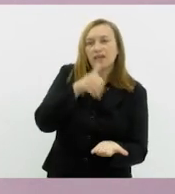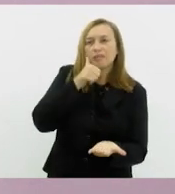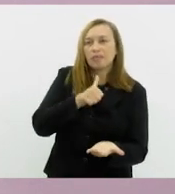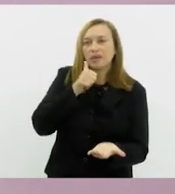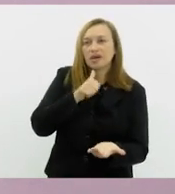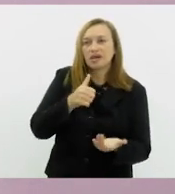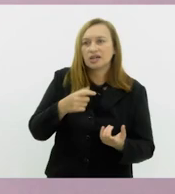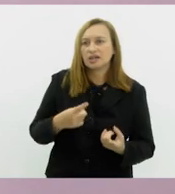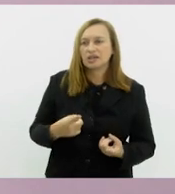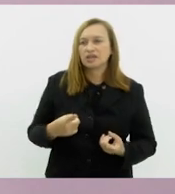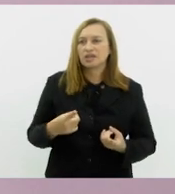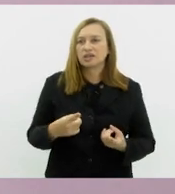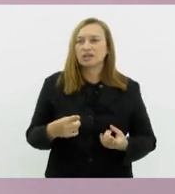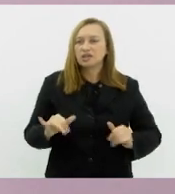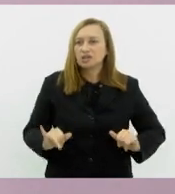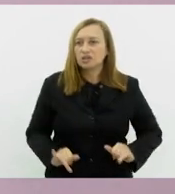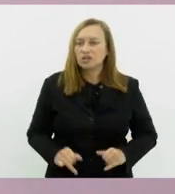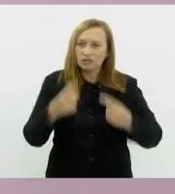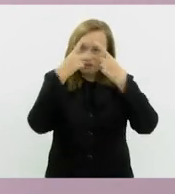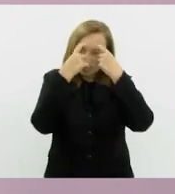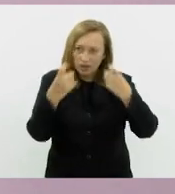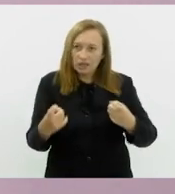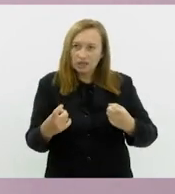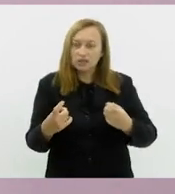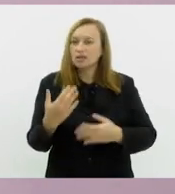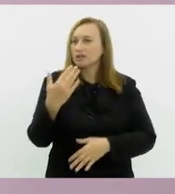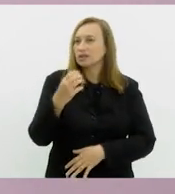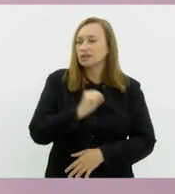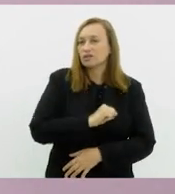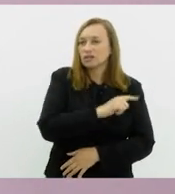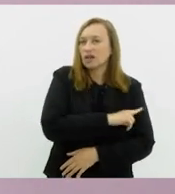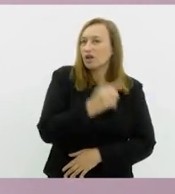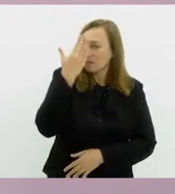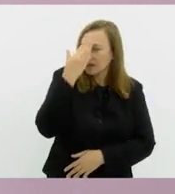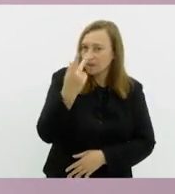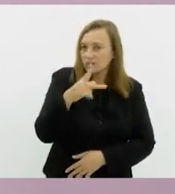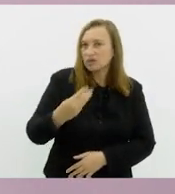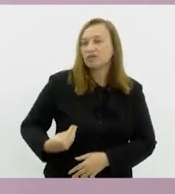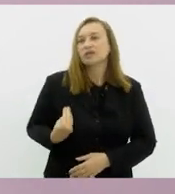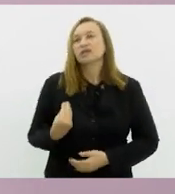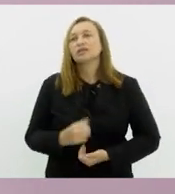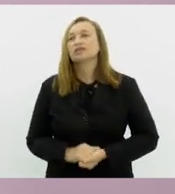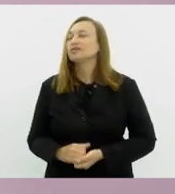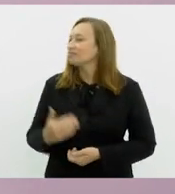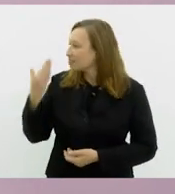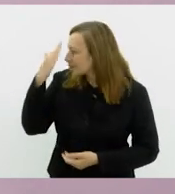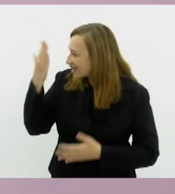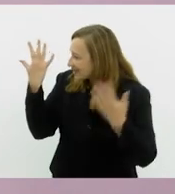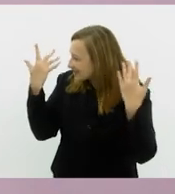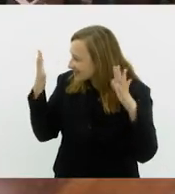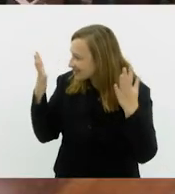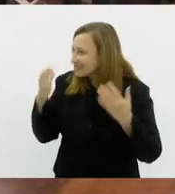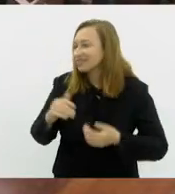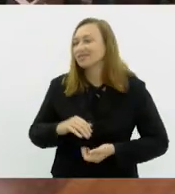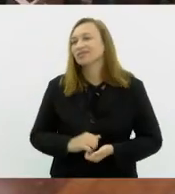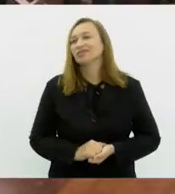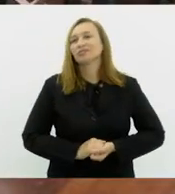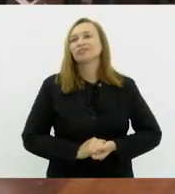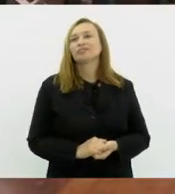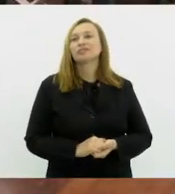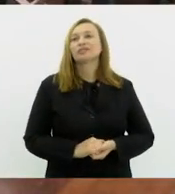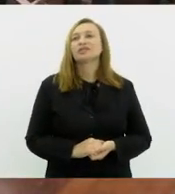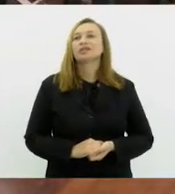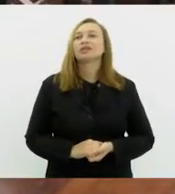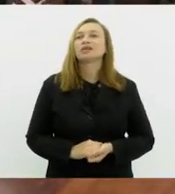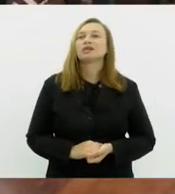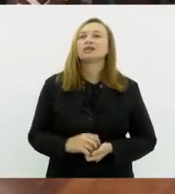do Estado de São Gonçalo. Muito obrigada pela sua presença. Está aqui a Eliane. Muito obrigada. Da